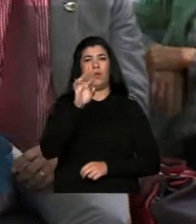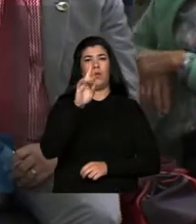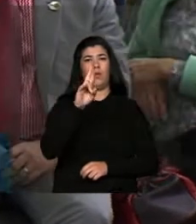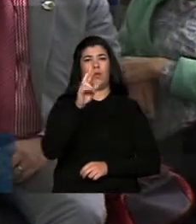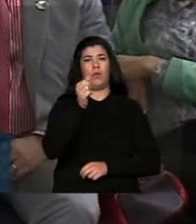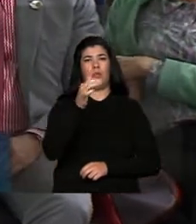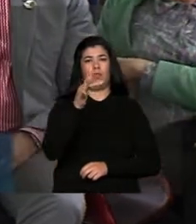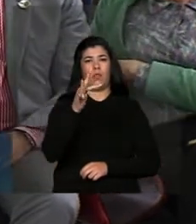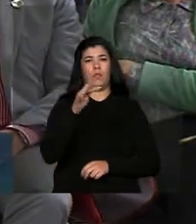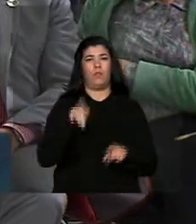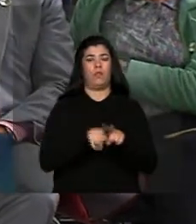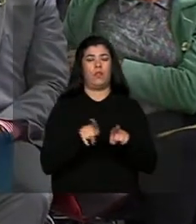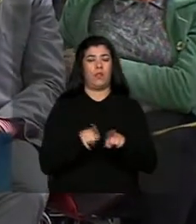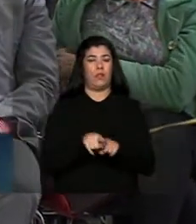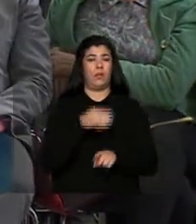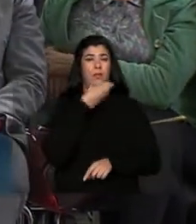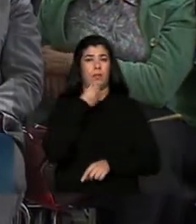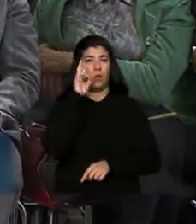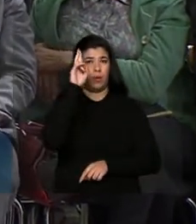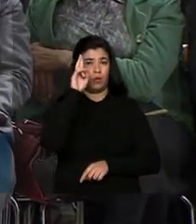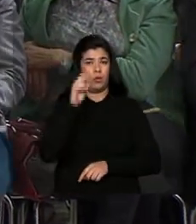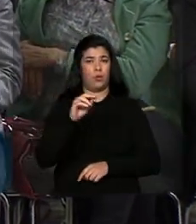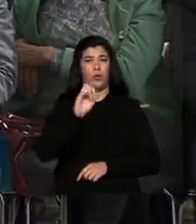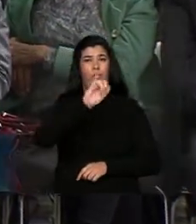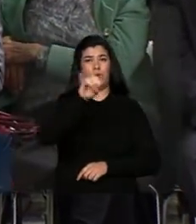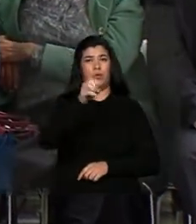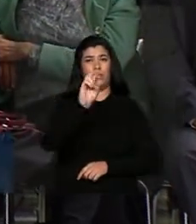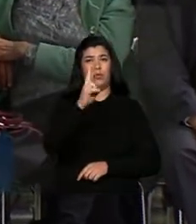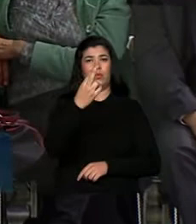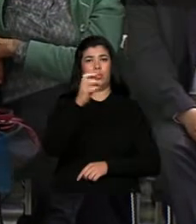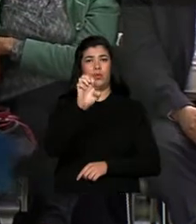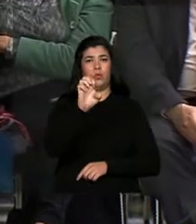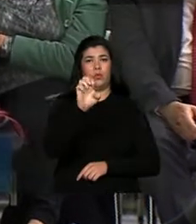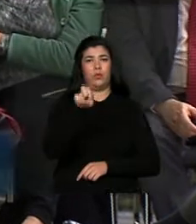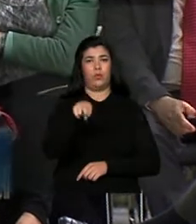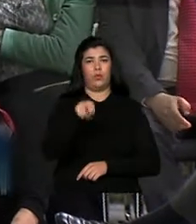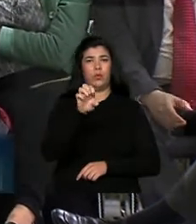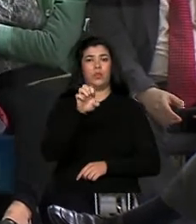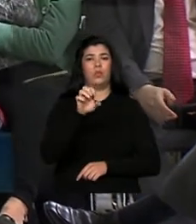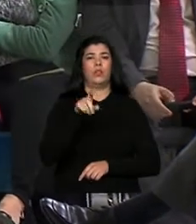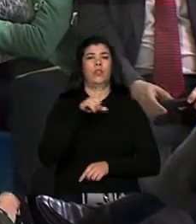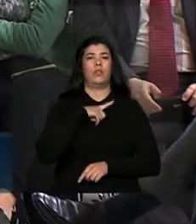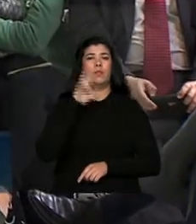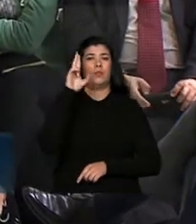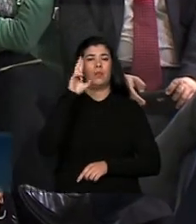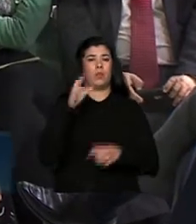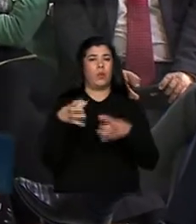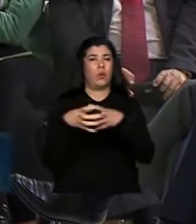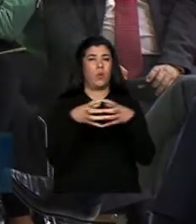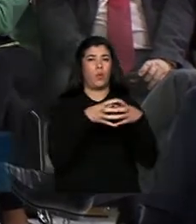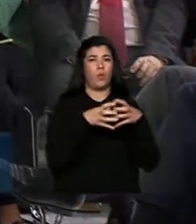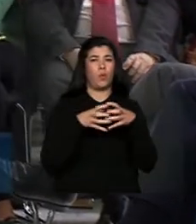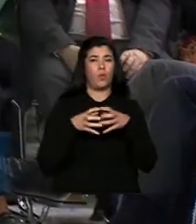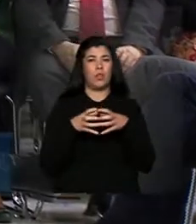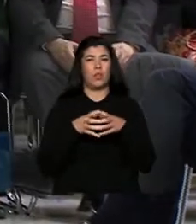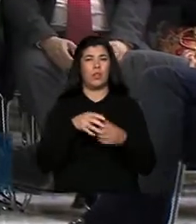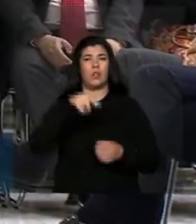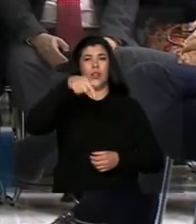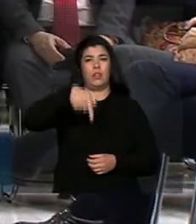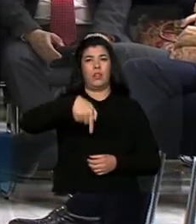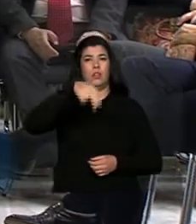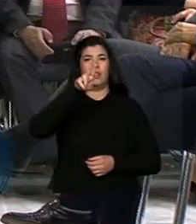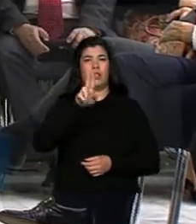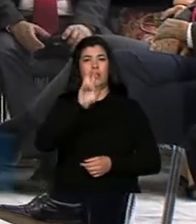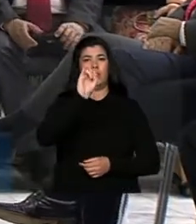Senhor Johnny Martins de Jesus, coordenador nacional das comunidades quilombolas,